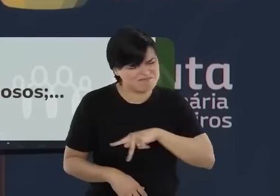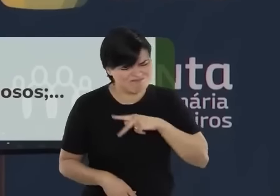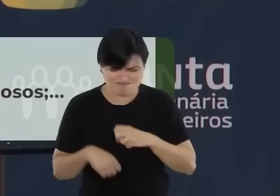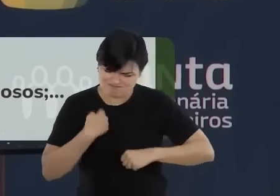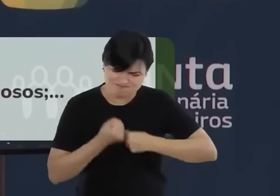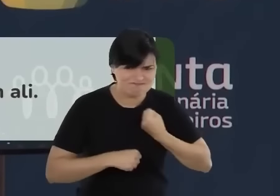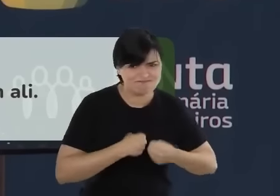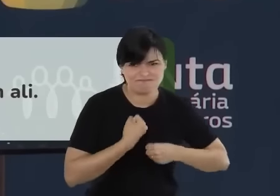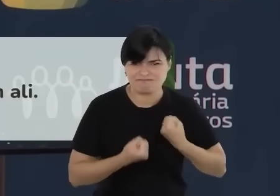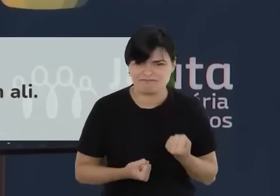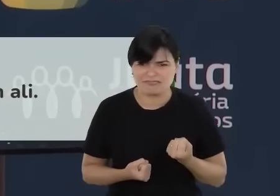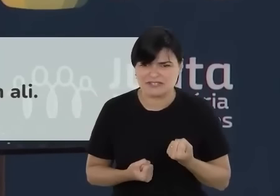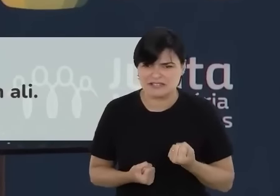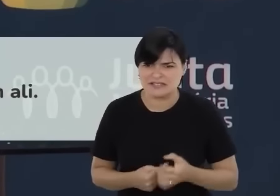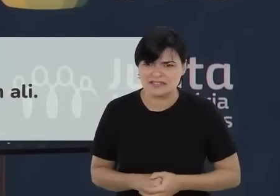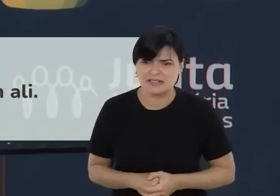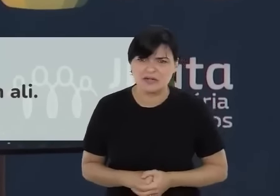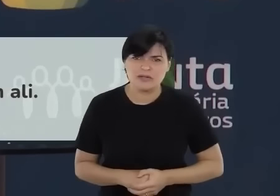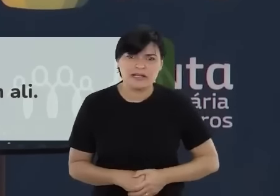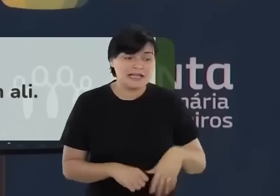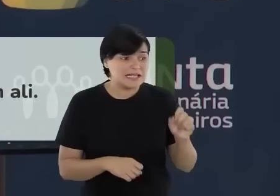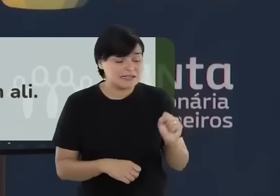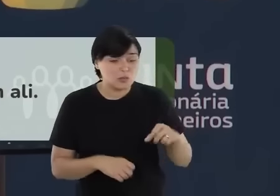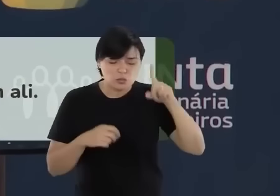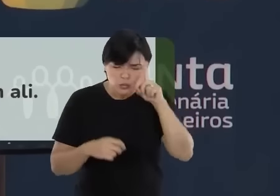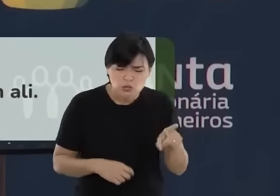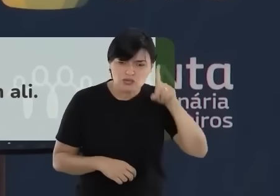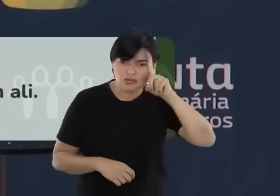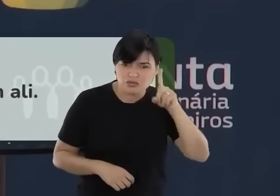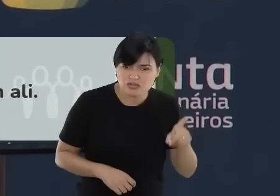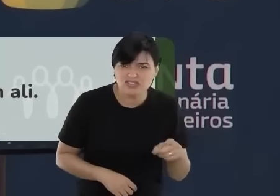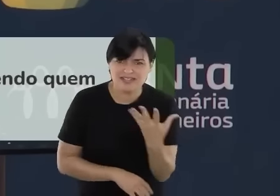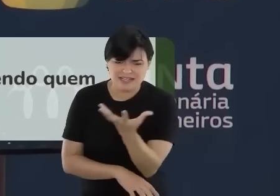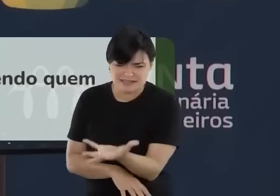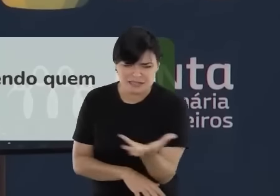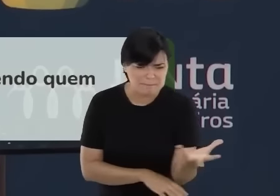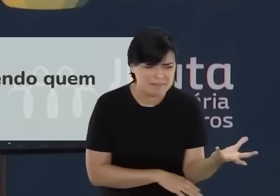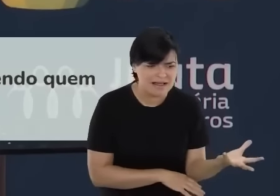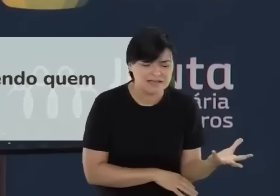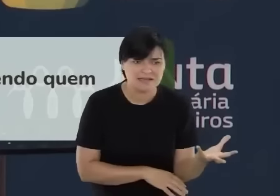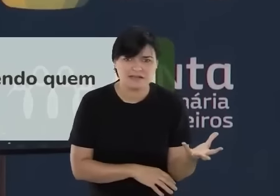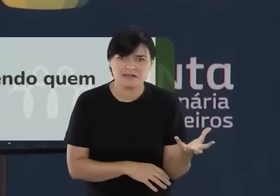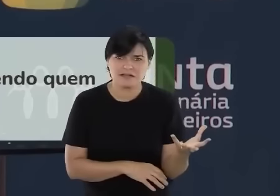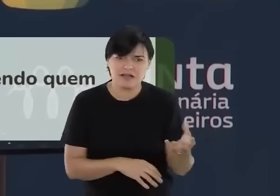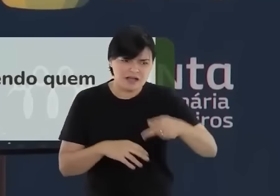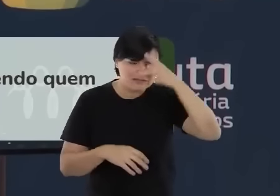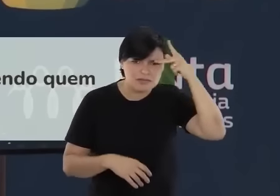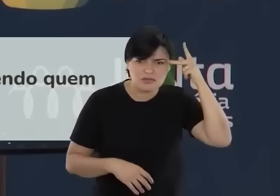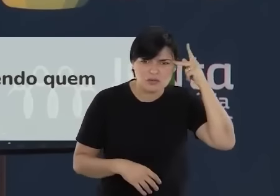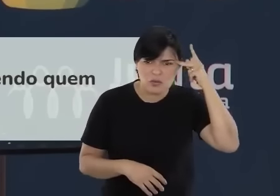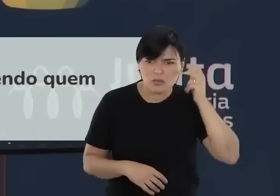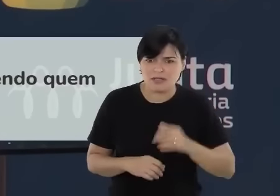judeus e os gentios piedosos também na praça todos os dias entre os que se encontravam ali e alguns dos